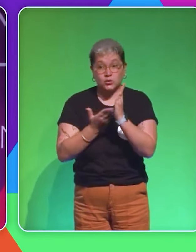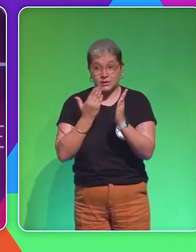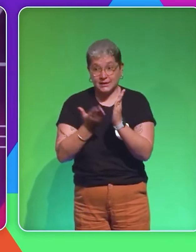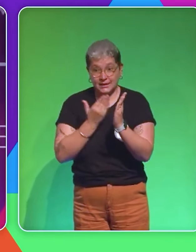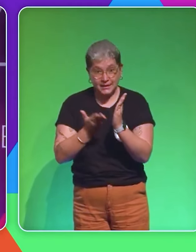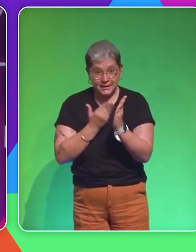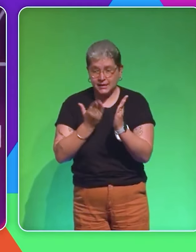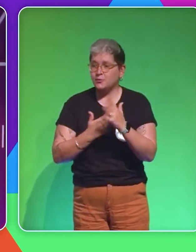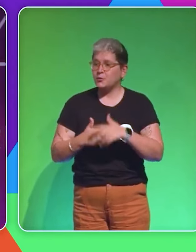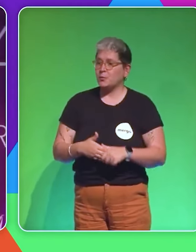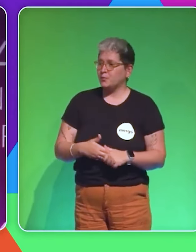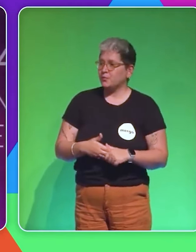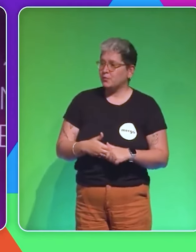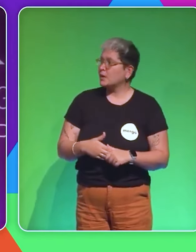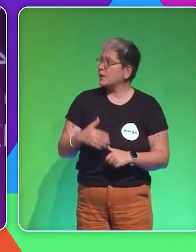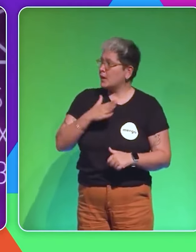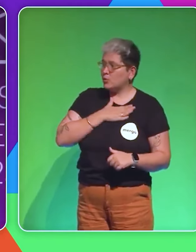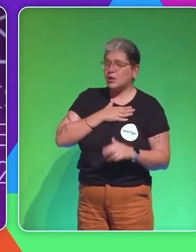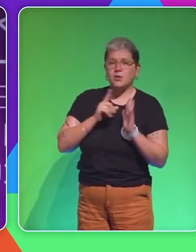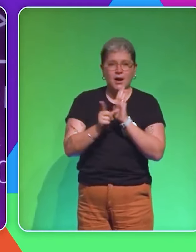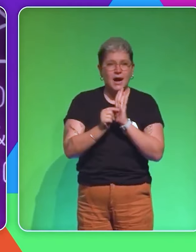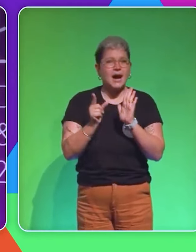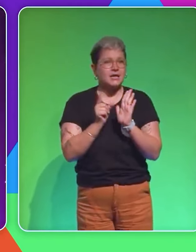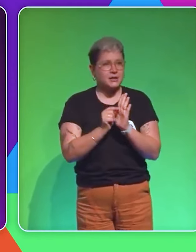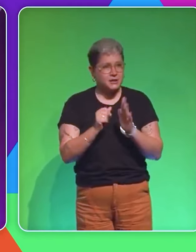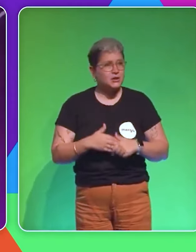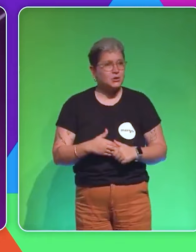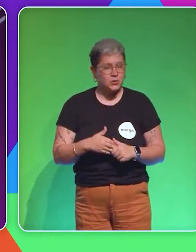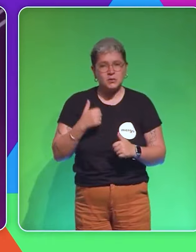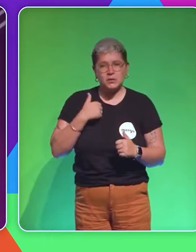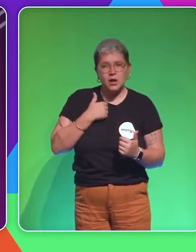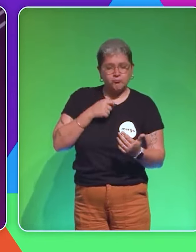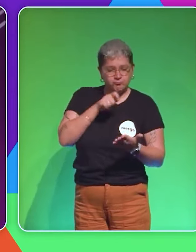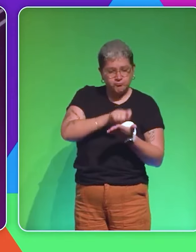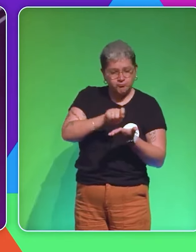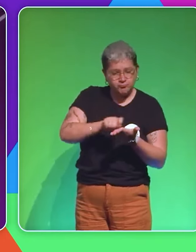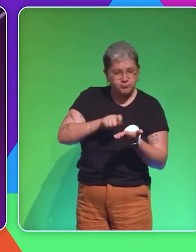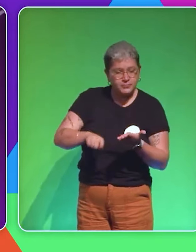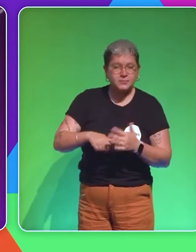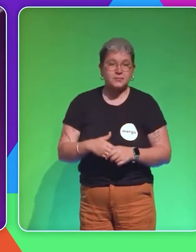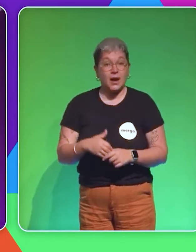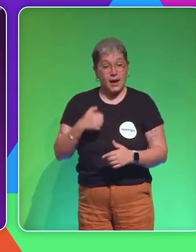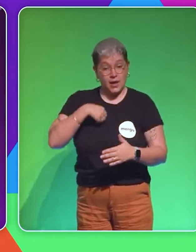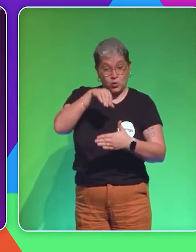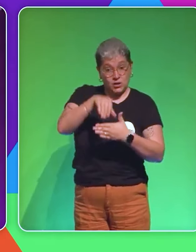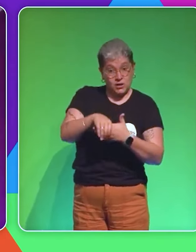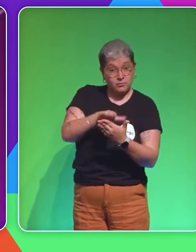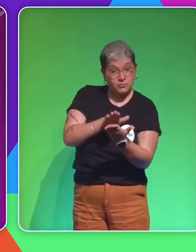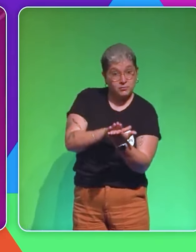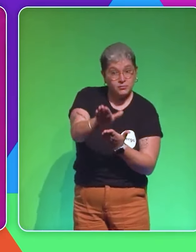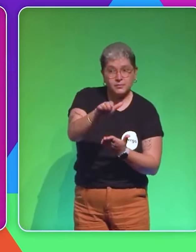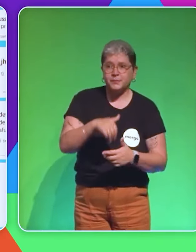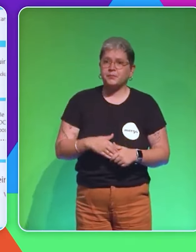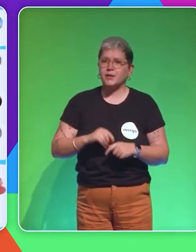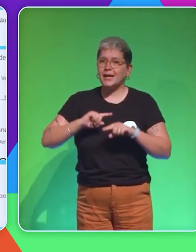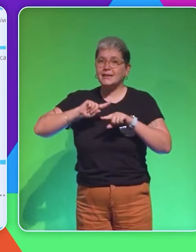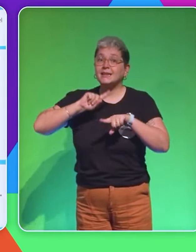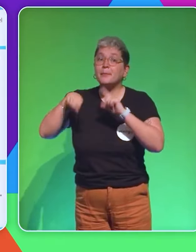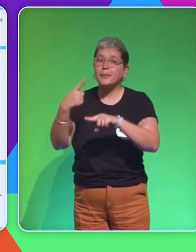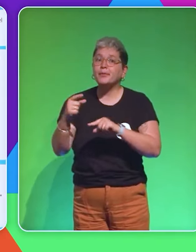lupton ela me ajudou eu ten uns artigos que foram através da Helen lupton E aí eu publiquei esse livro recebi alguns